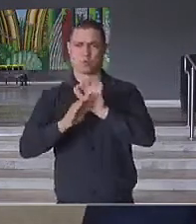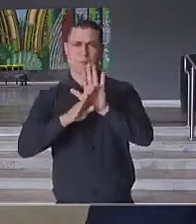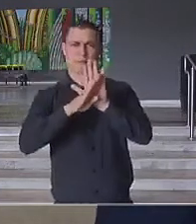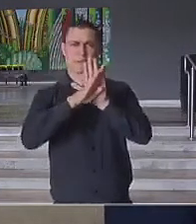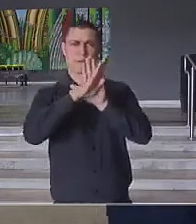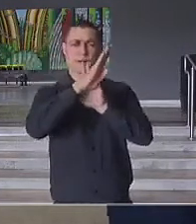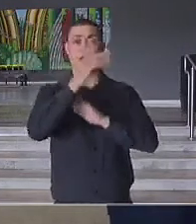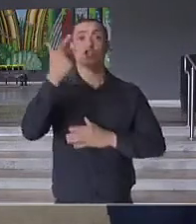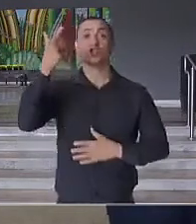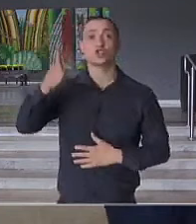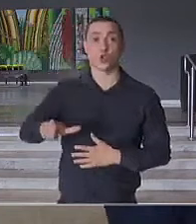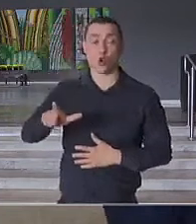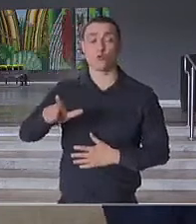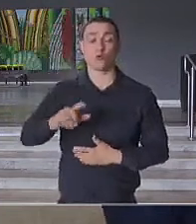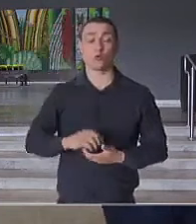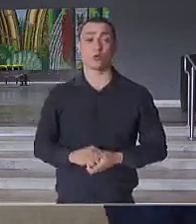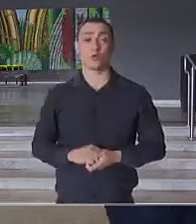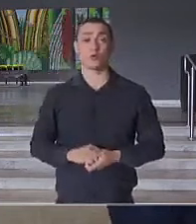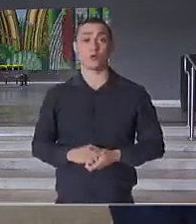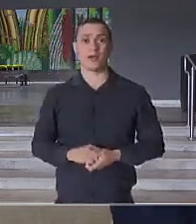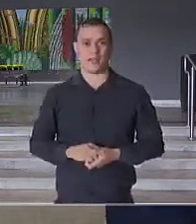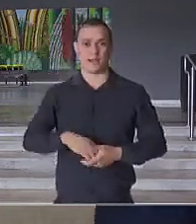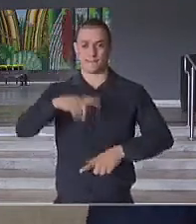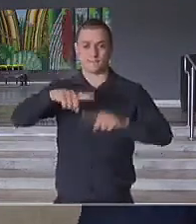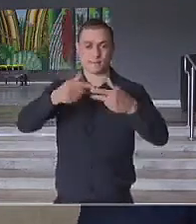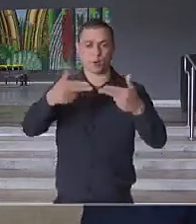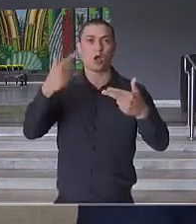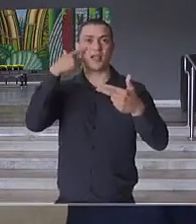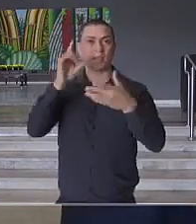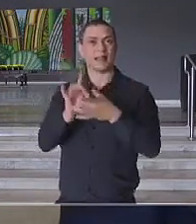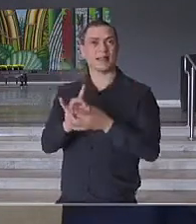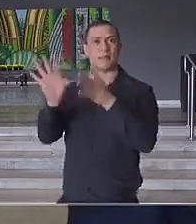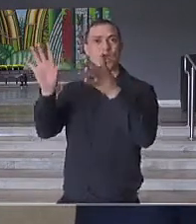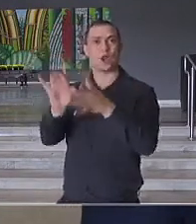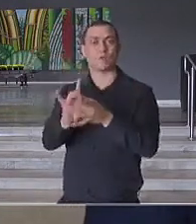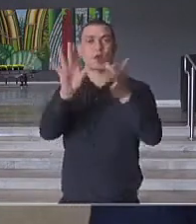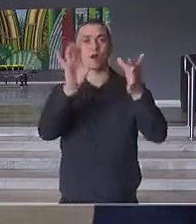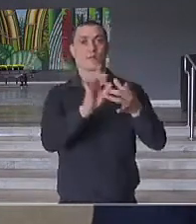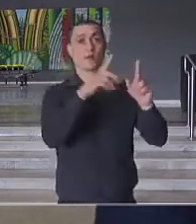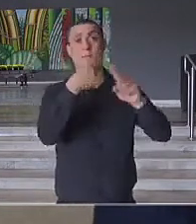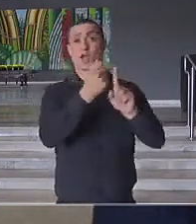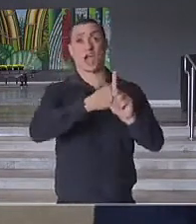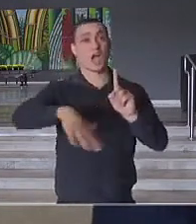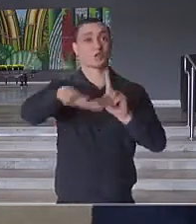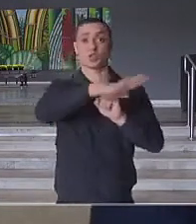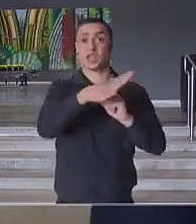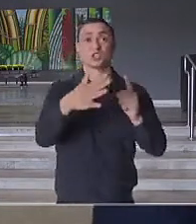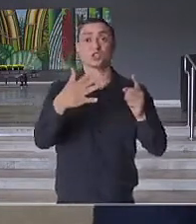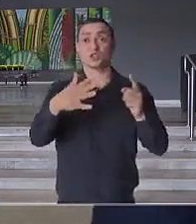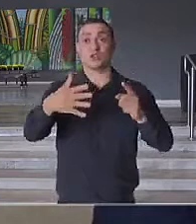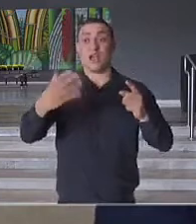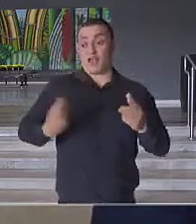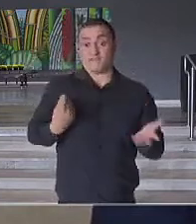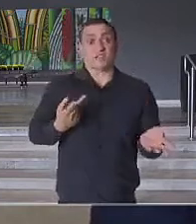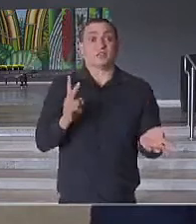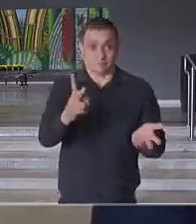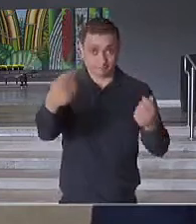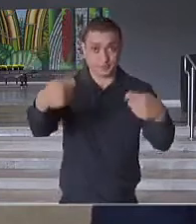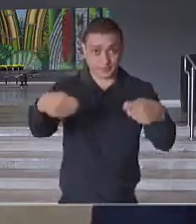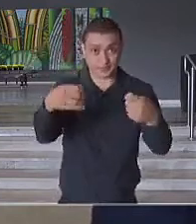platô, as atividades foram liberadas, até porque a sociedade precisa continuar com suas